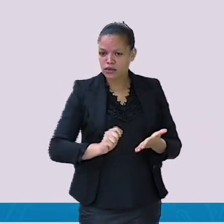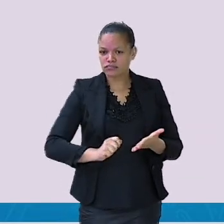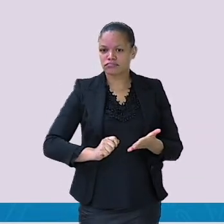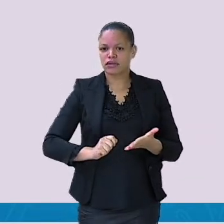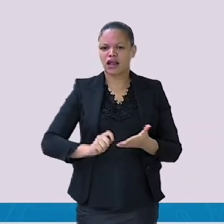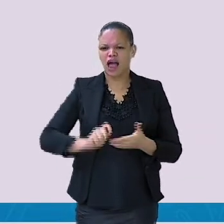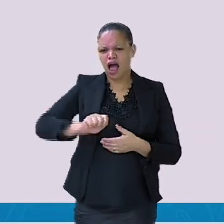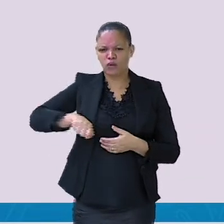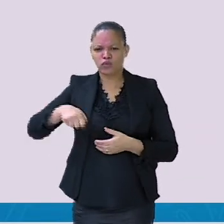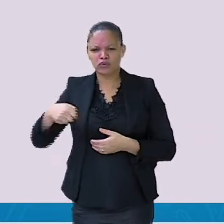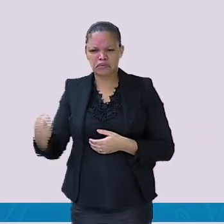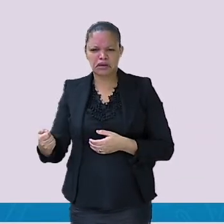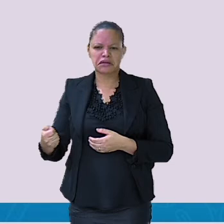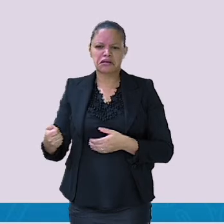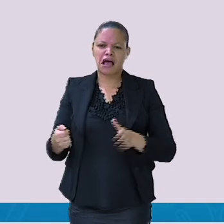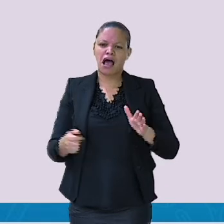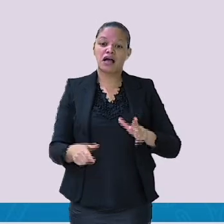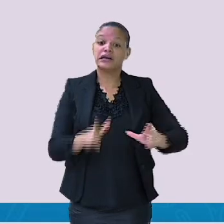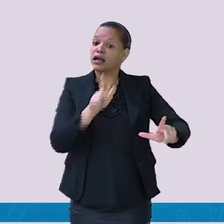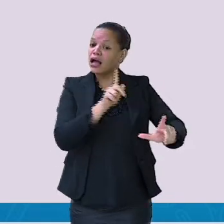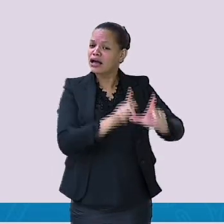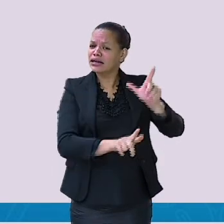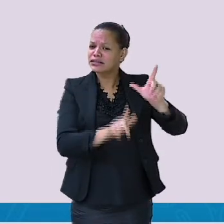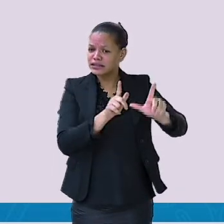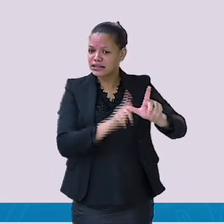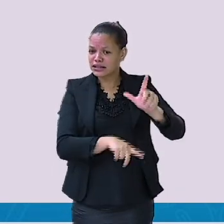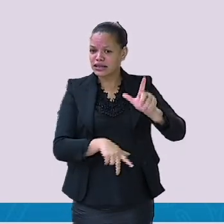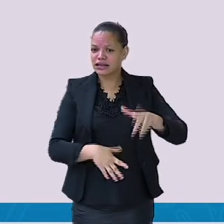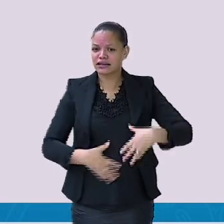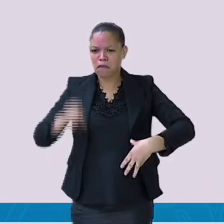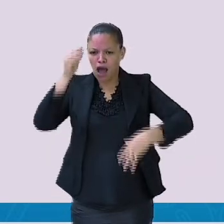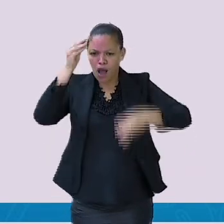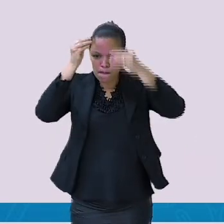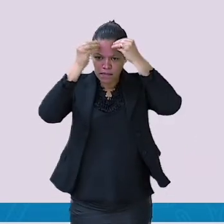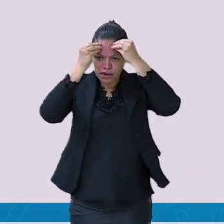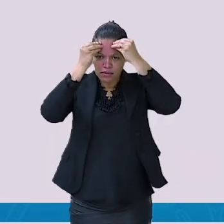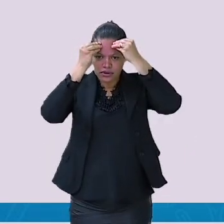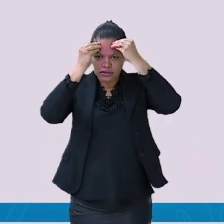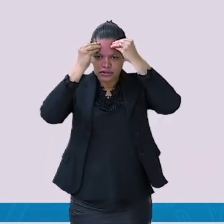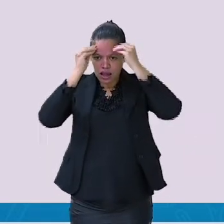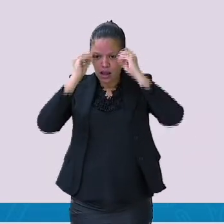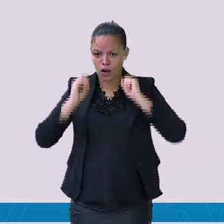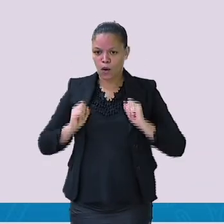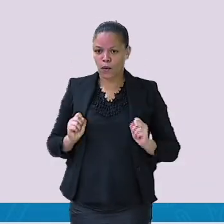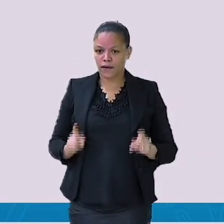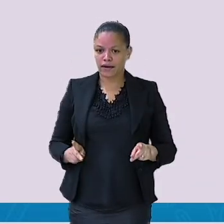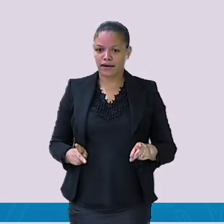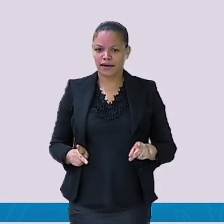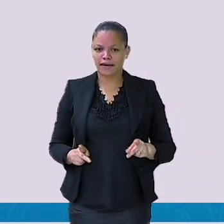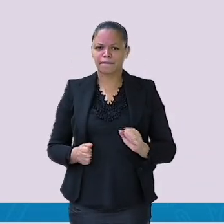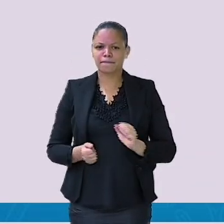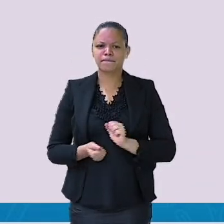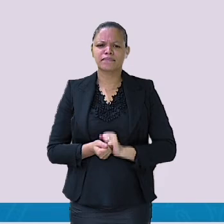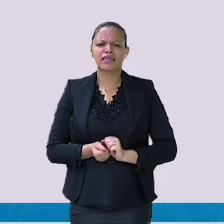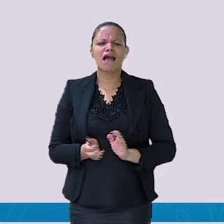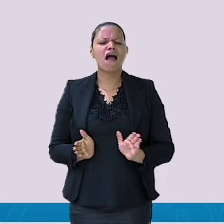dessas siglas, dessas letras para você memorizar, ok? Exemplo de mudanças de